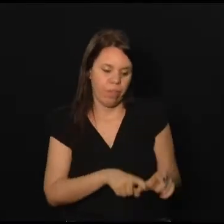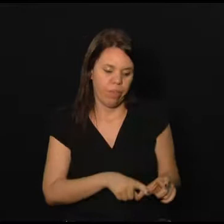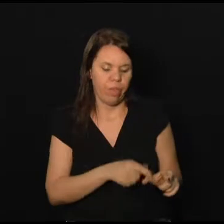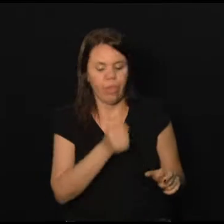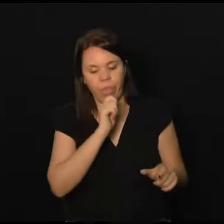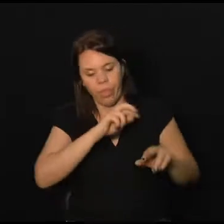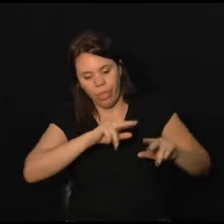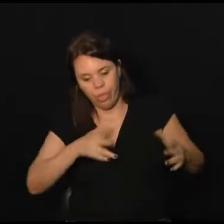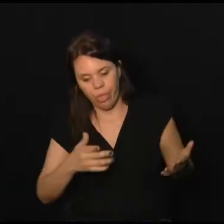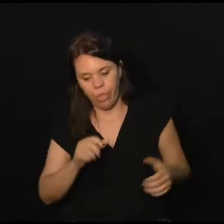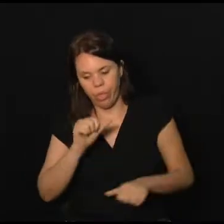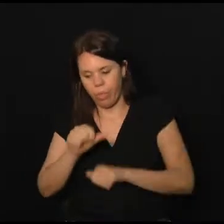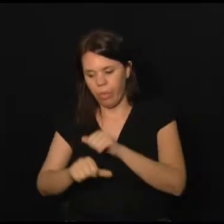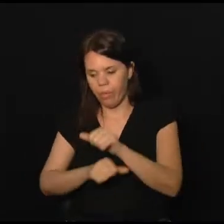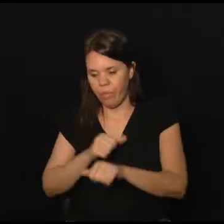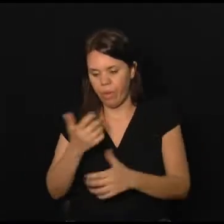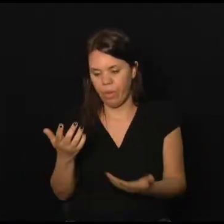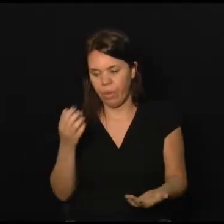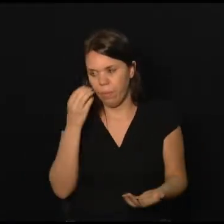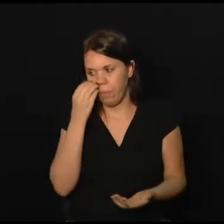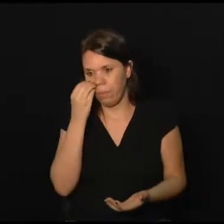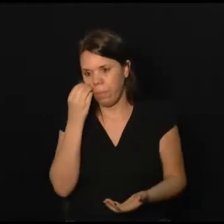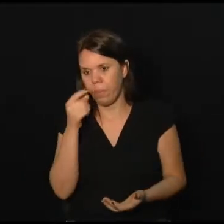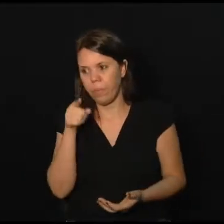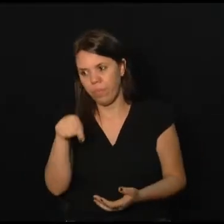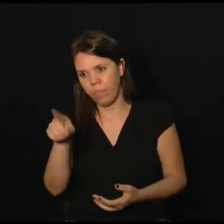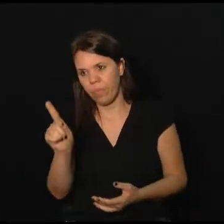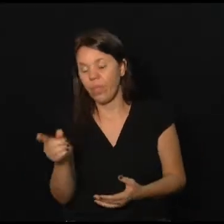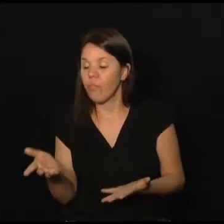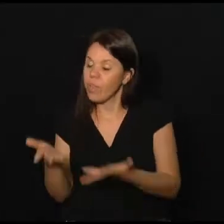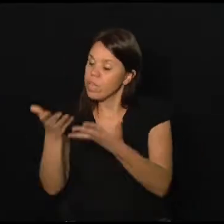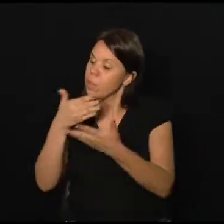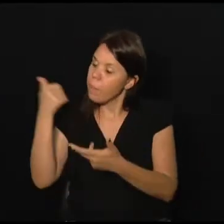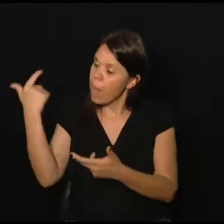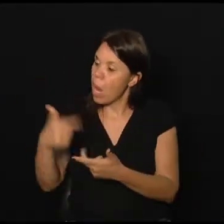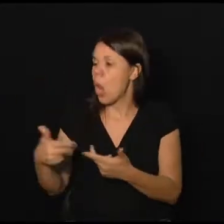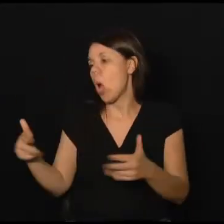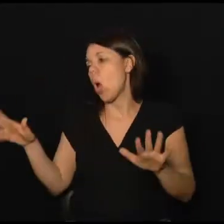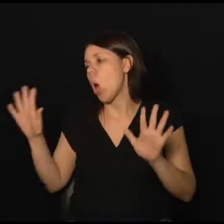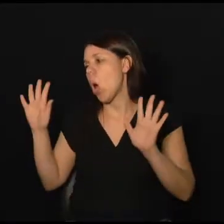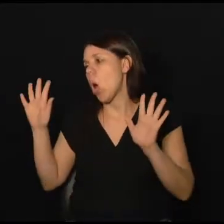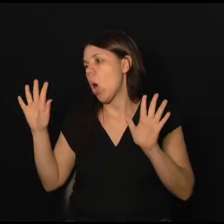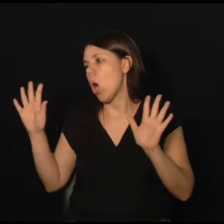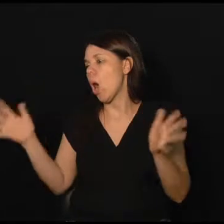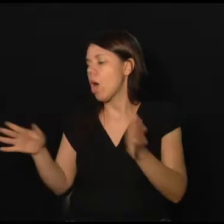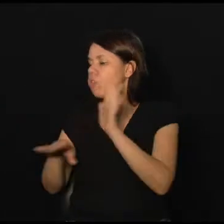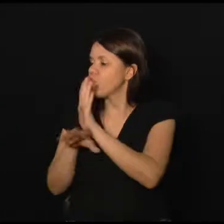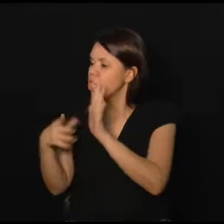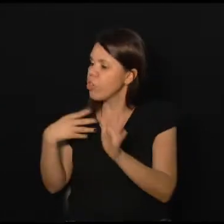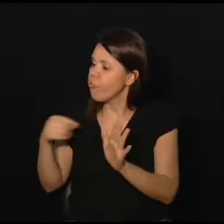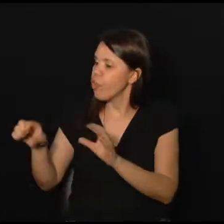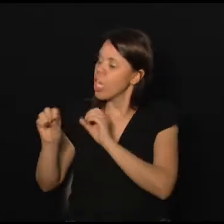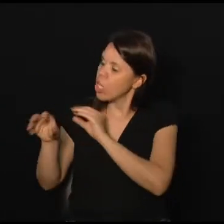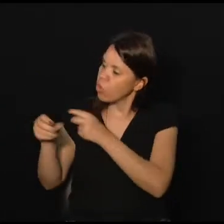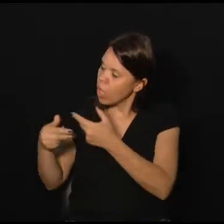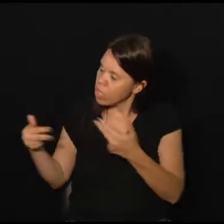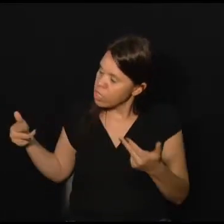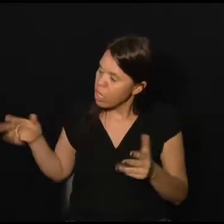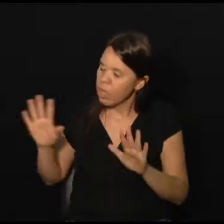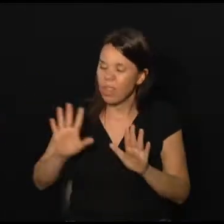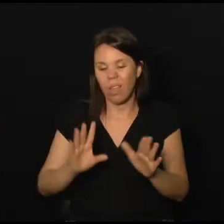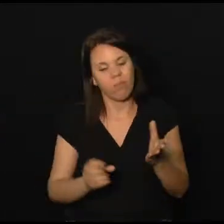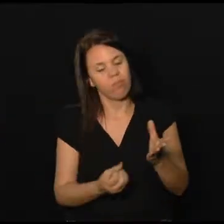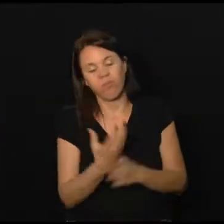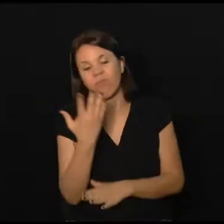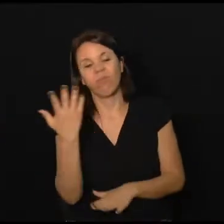e vai virar o 7 ao contrário, né? Você vai oferecer o seu melhor, você vai procurar fazer o máximo que você pode para o seu filho. De repente,